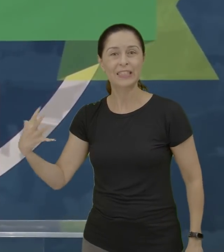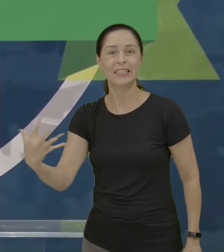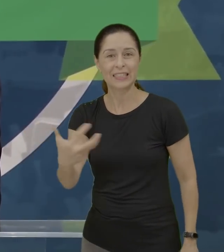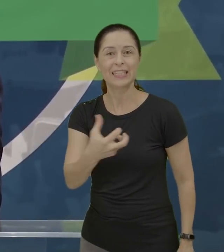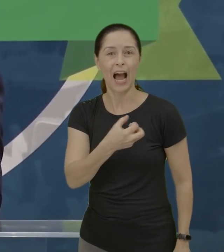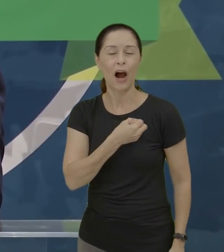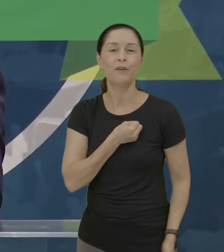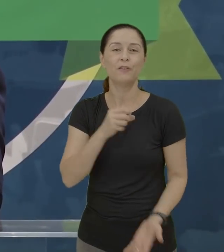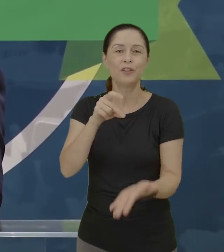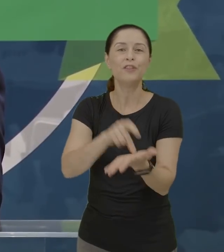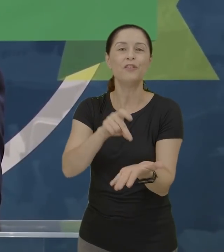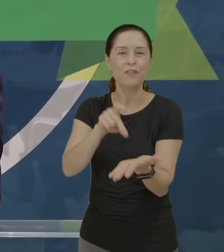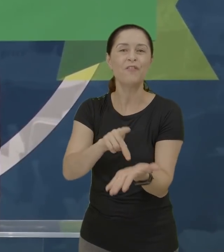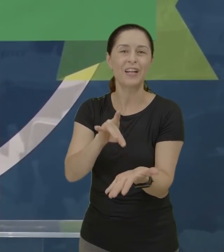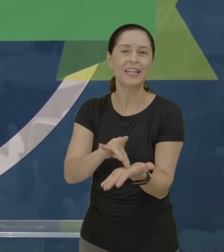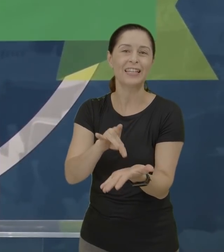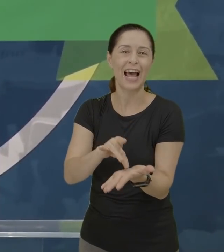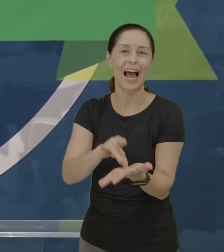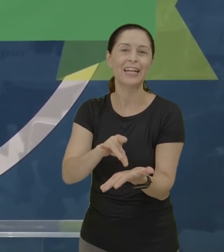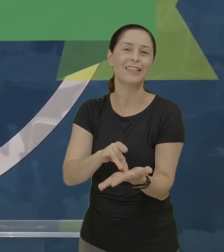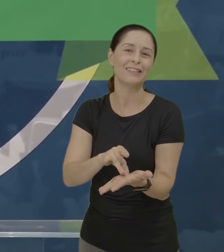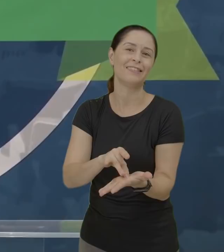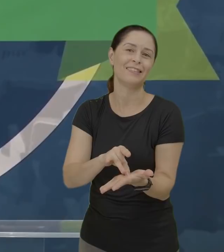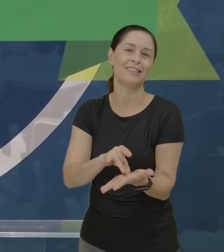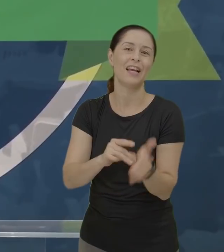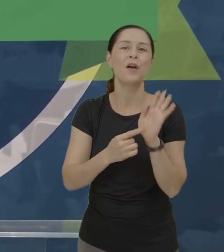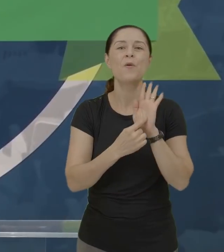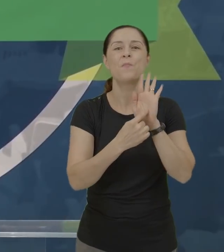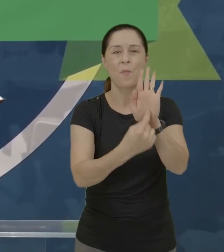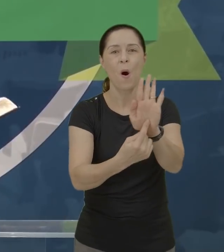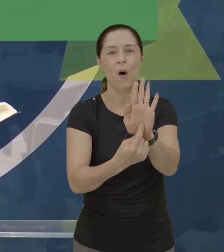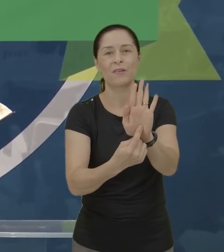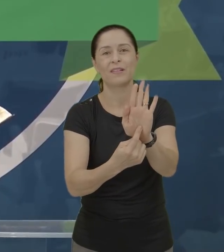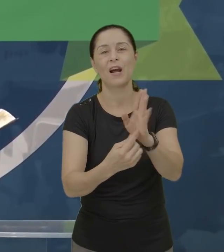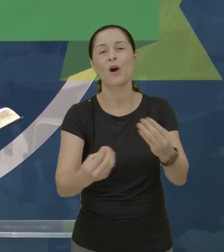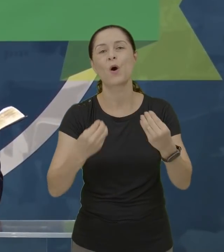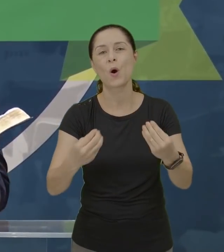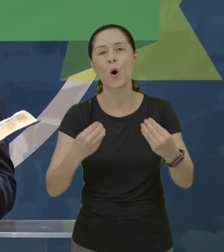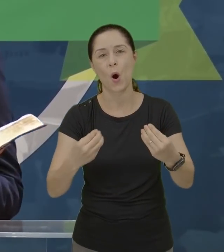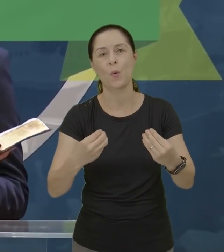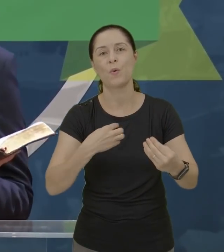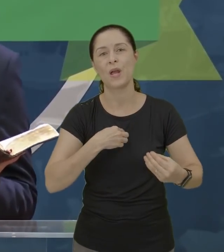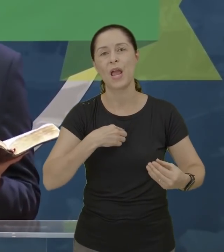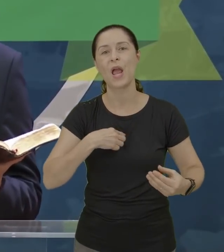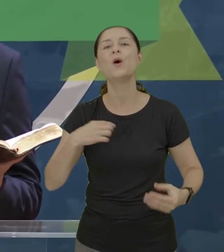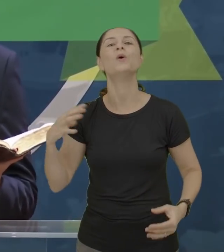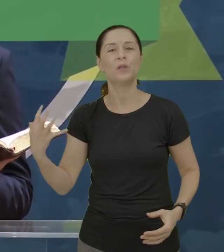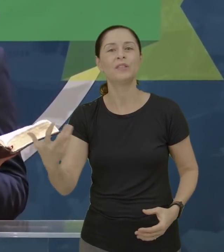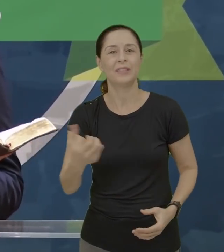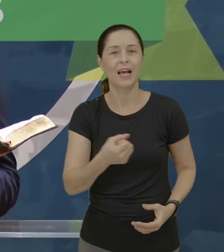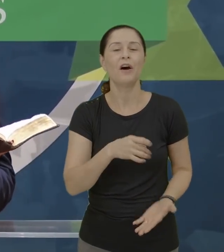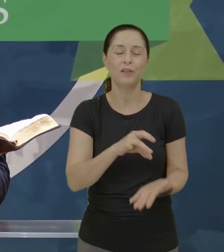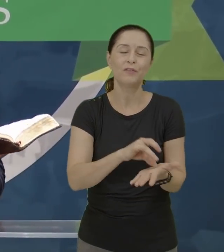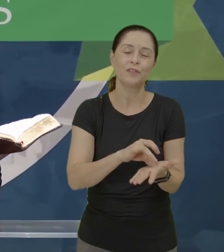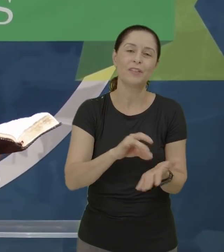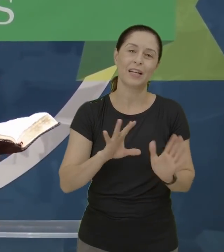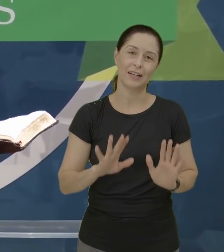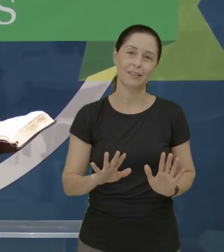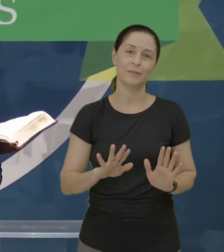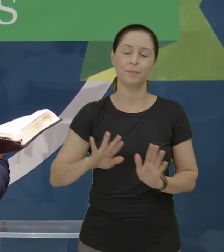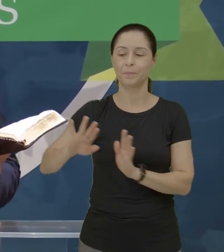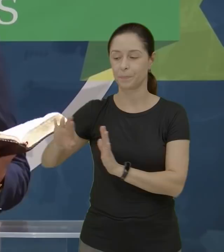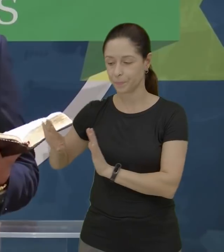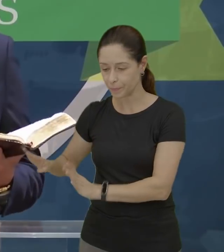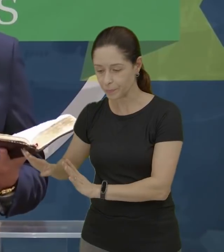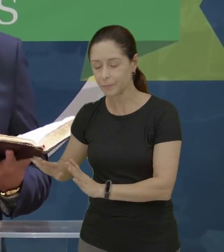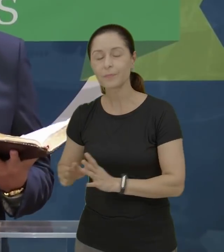da salvação, mas é a evidência da salvação. Pois bem, dito isto, vamos olhar um